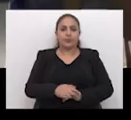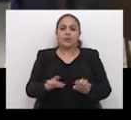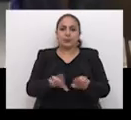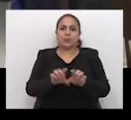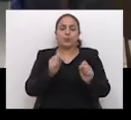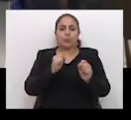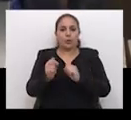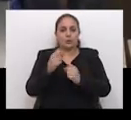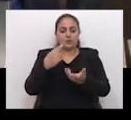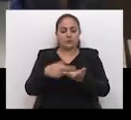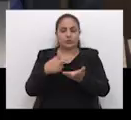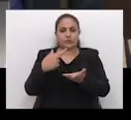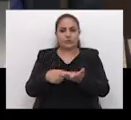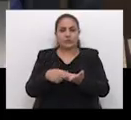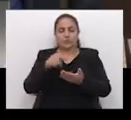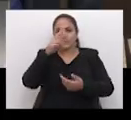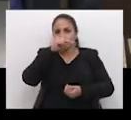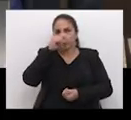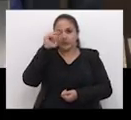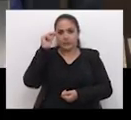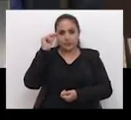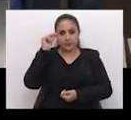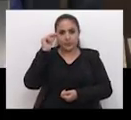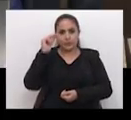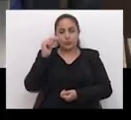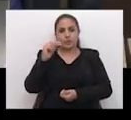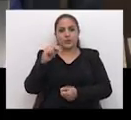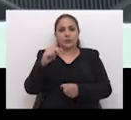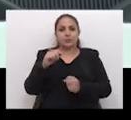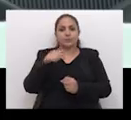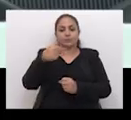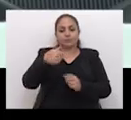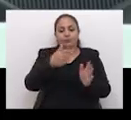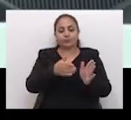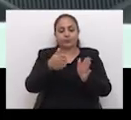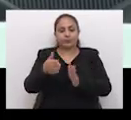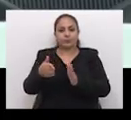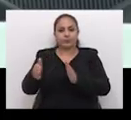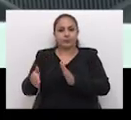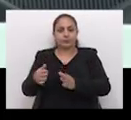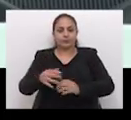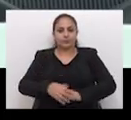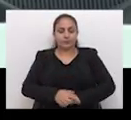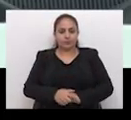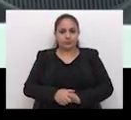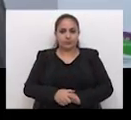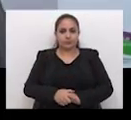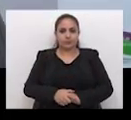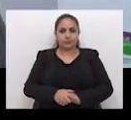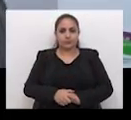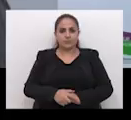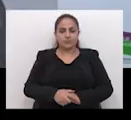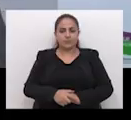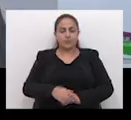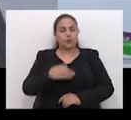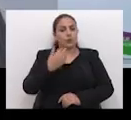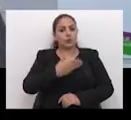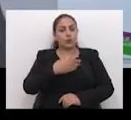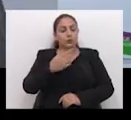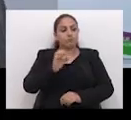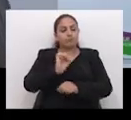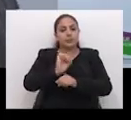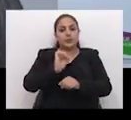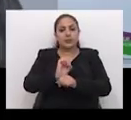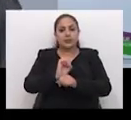importantes e podem ser regulamentadas pelo Poder Executivo nas próximas etapas do processo. Nós estamos esperando a